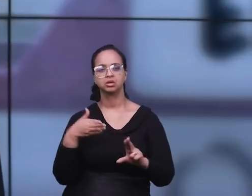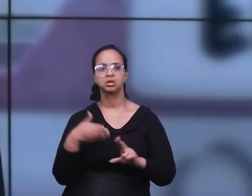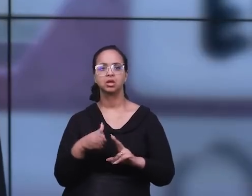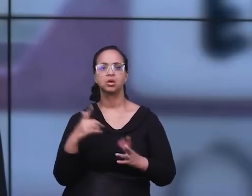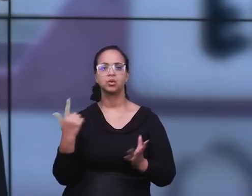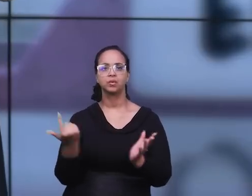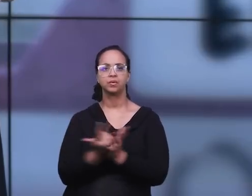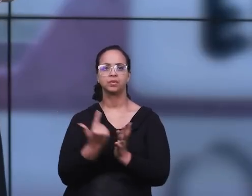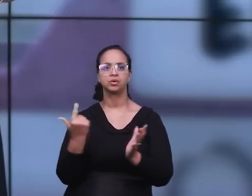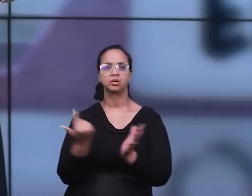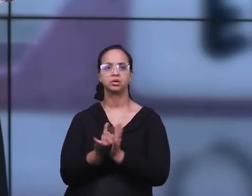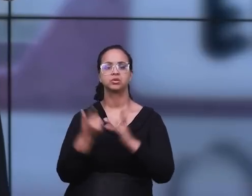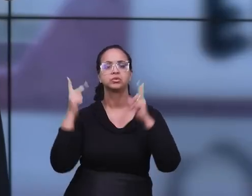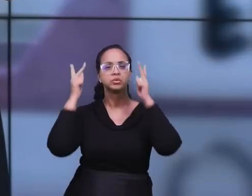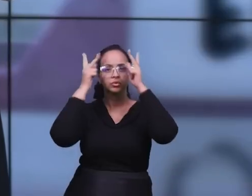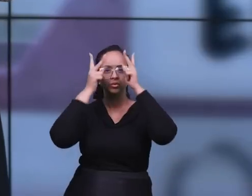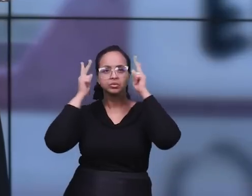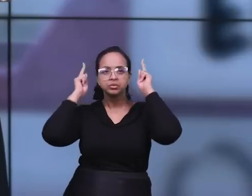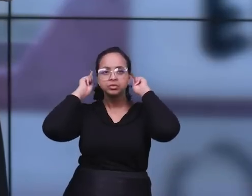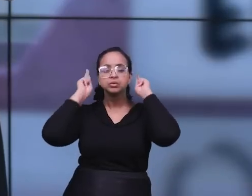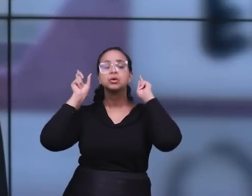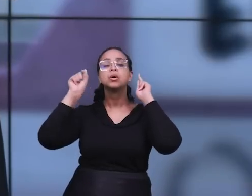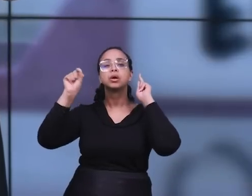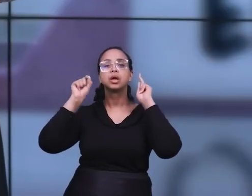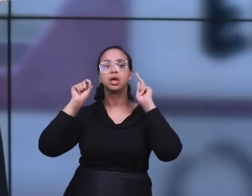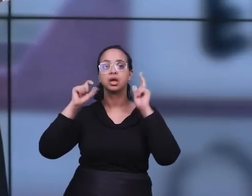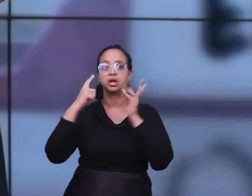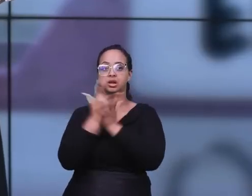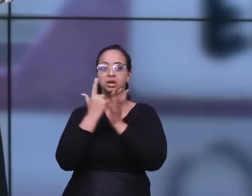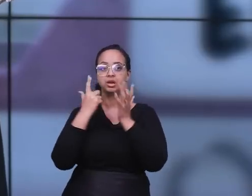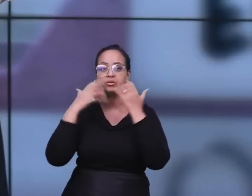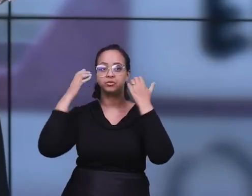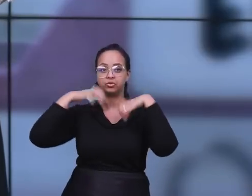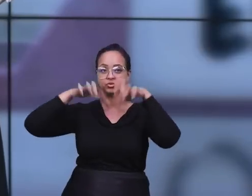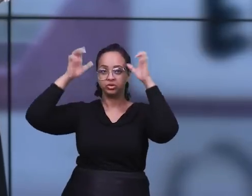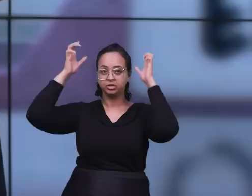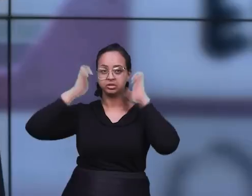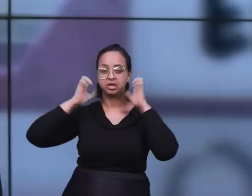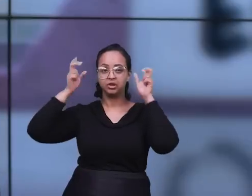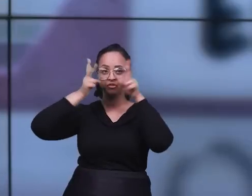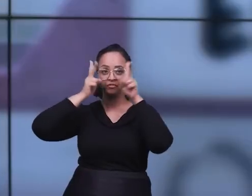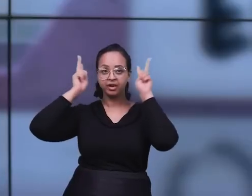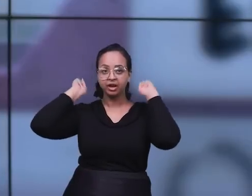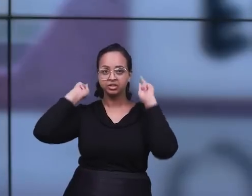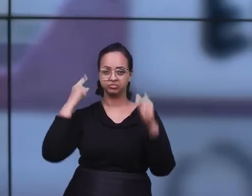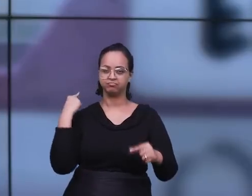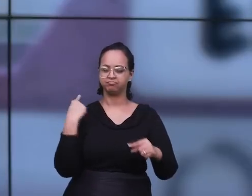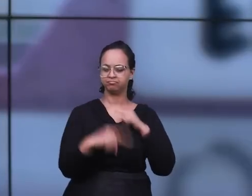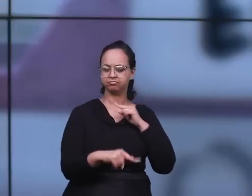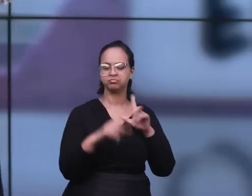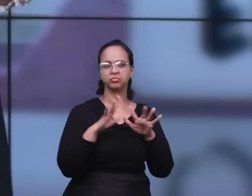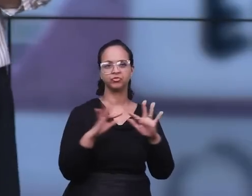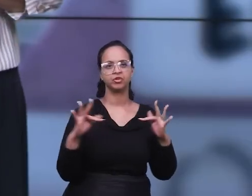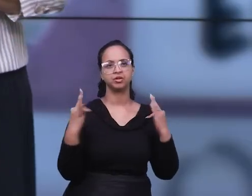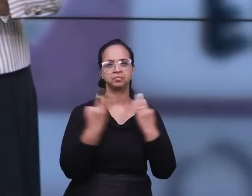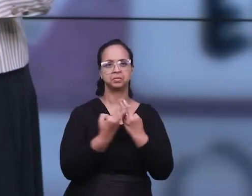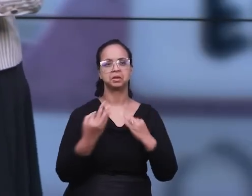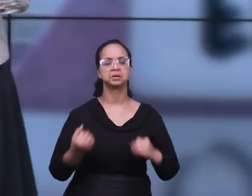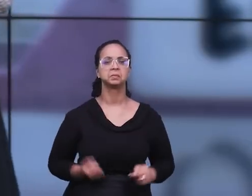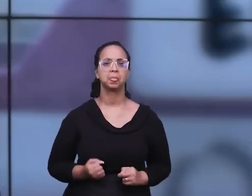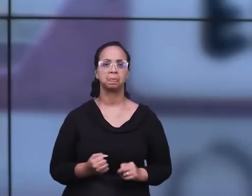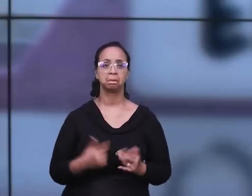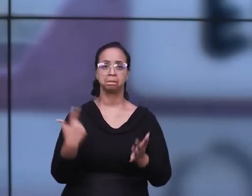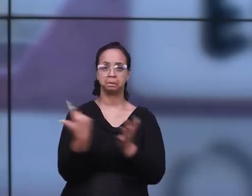Esther. E o tema é Vasti e a oposição na família. O texto que nos acompanha se encontra